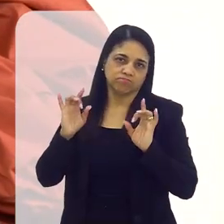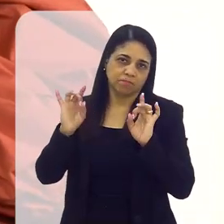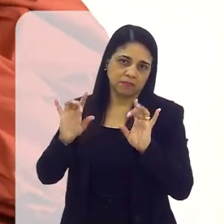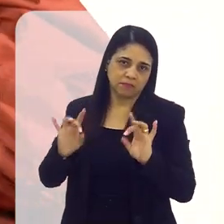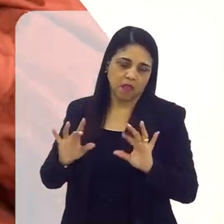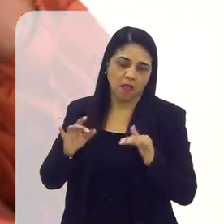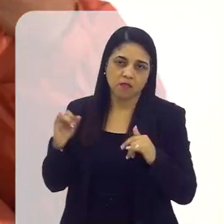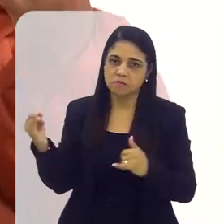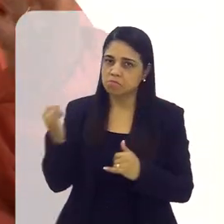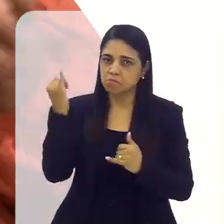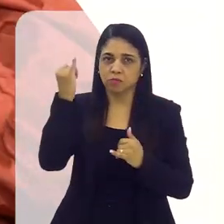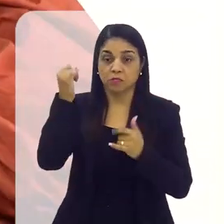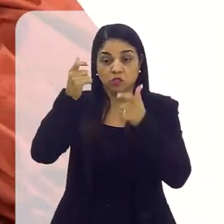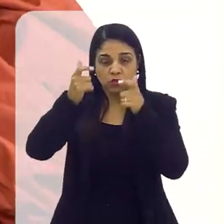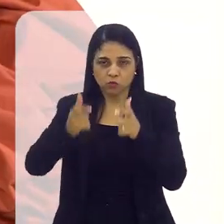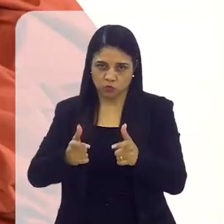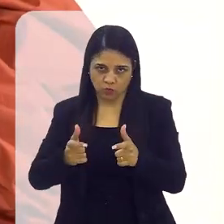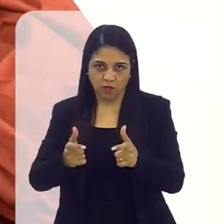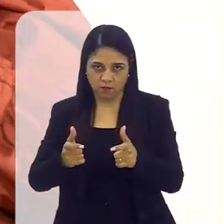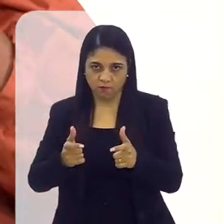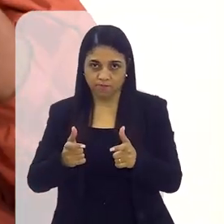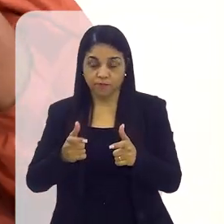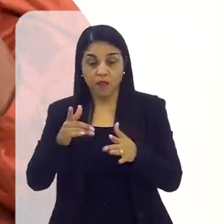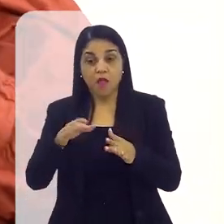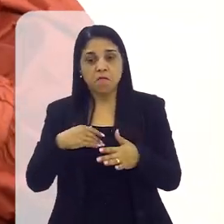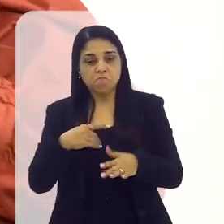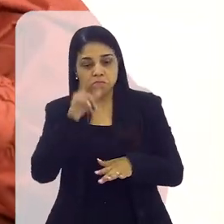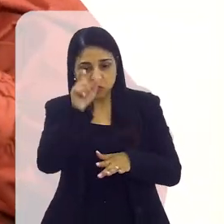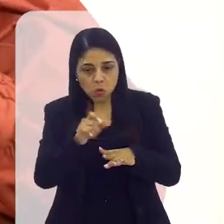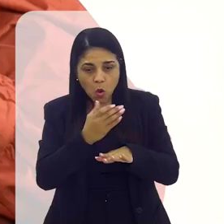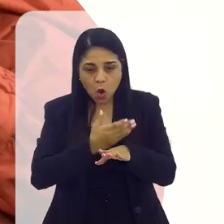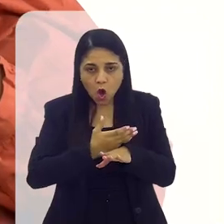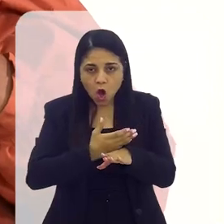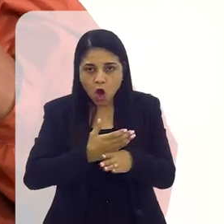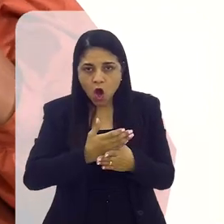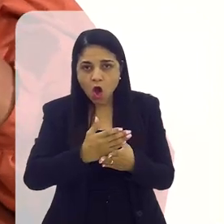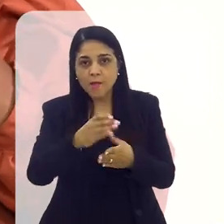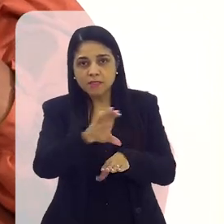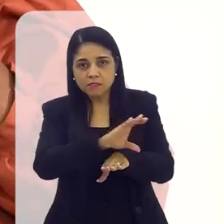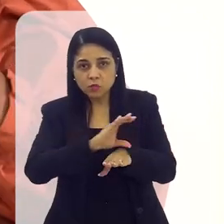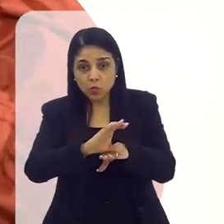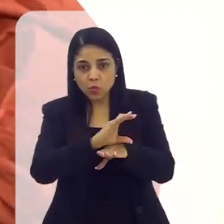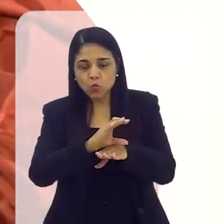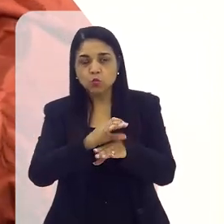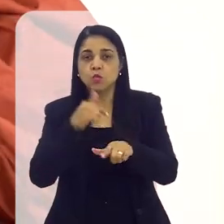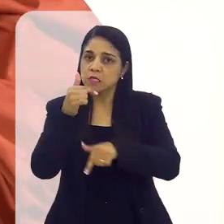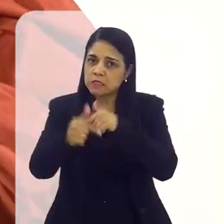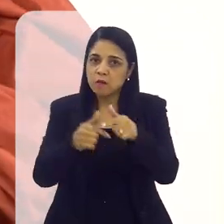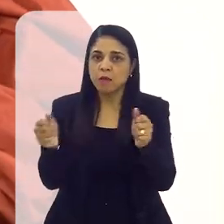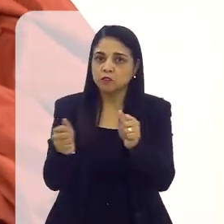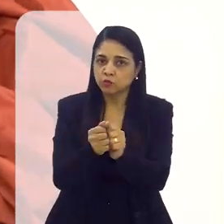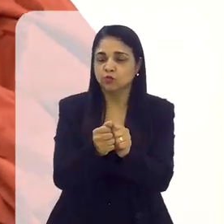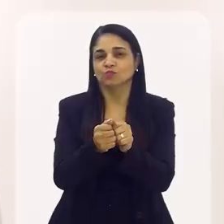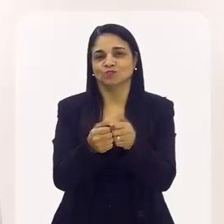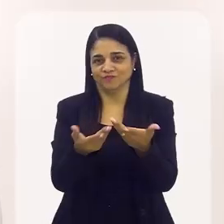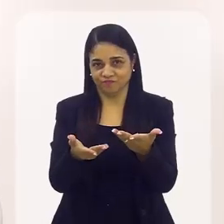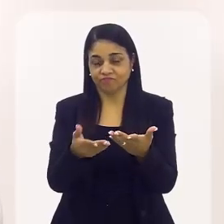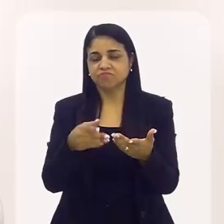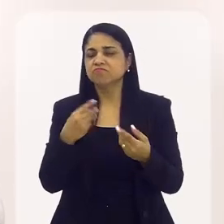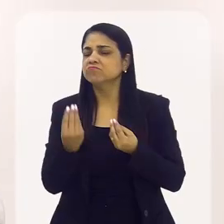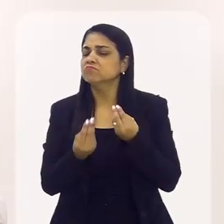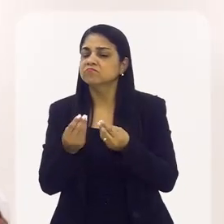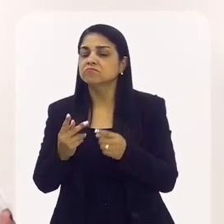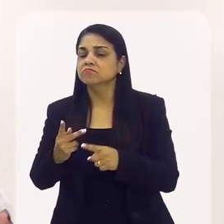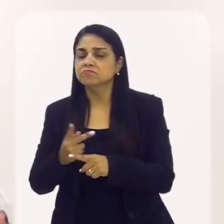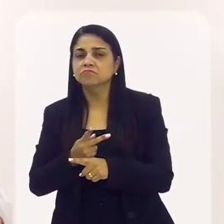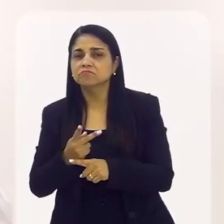eventos, né, em lugares assim relevantes. Então, a pessoa começa a fazer o curso e já começa a entrar no mercado de trabalho. E como